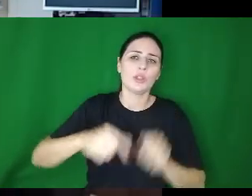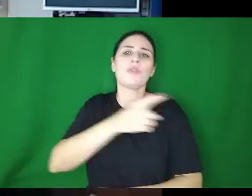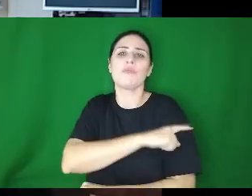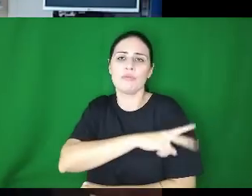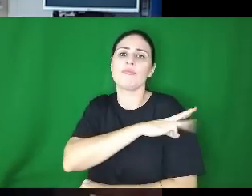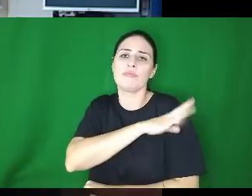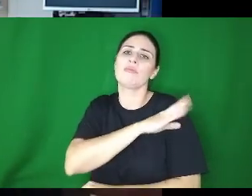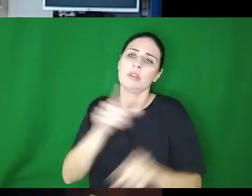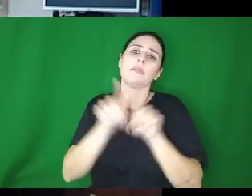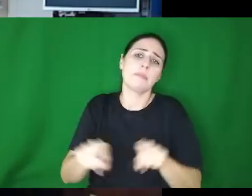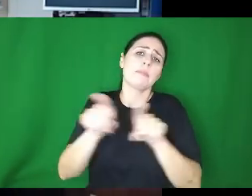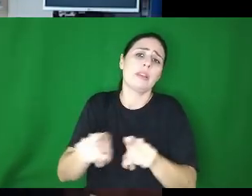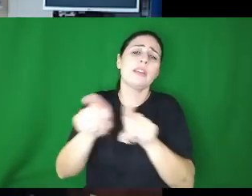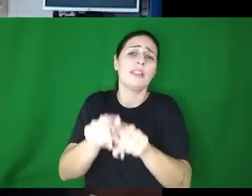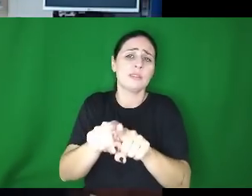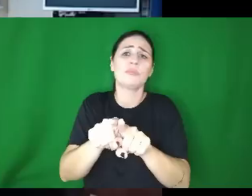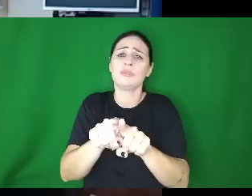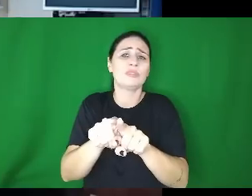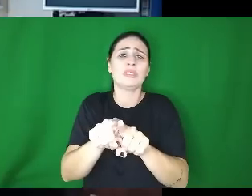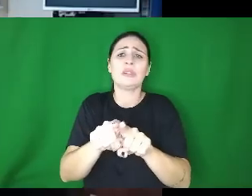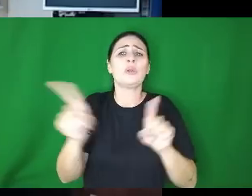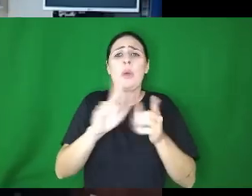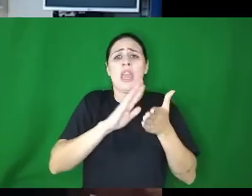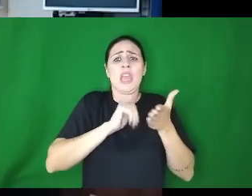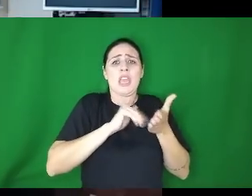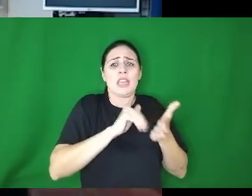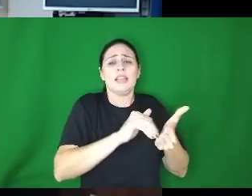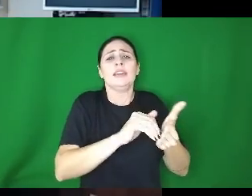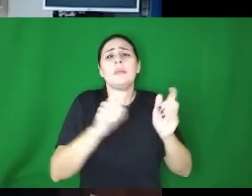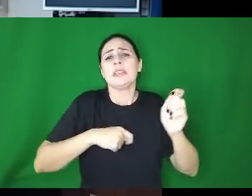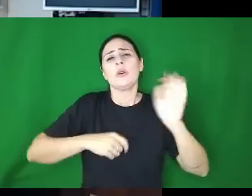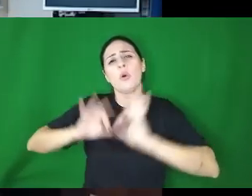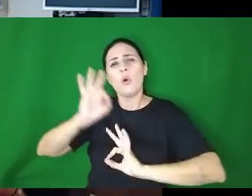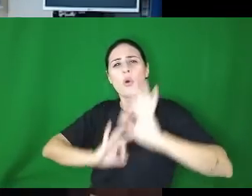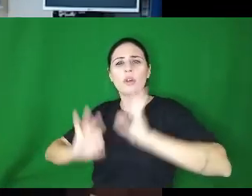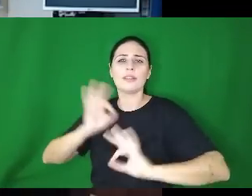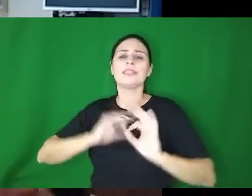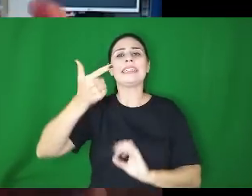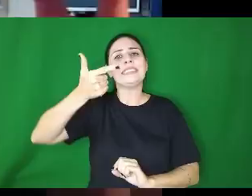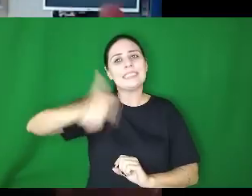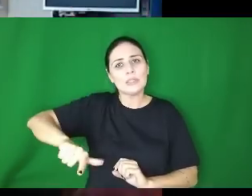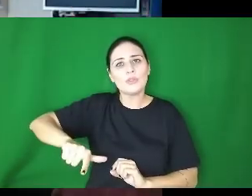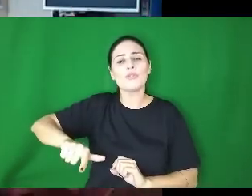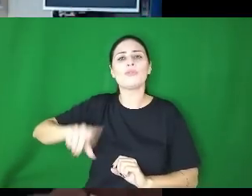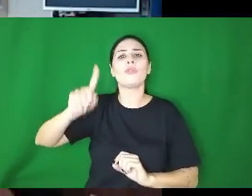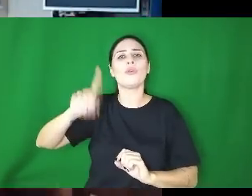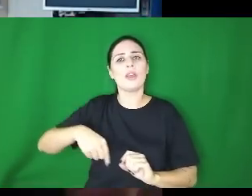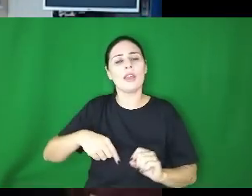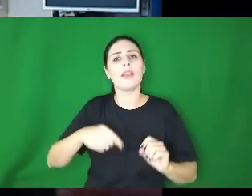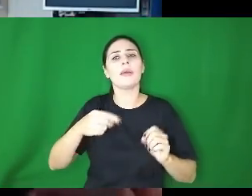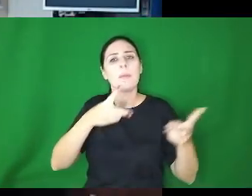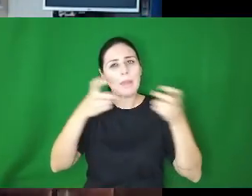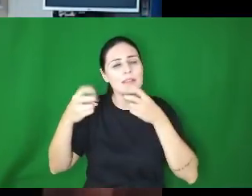com oitavos e nonos anos na nossa rede, então também com esses docentes. Então, assim, a gente pensou numa formação onde todos os